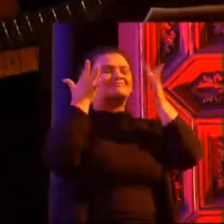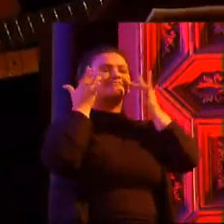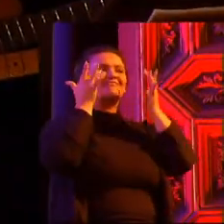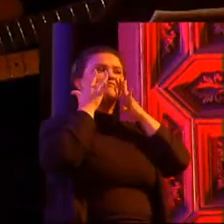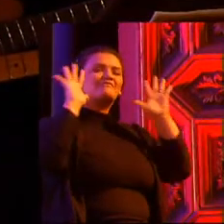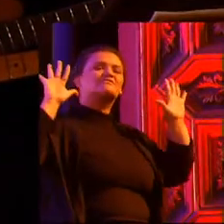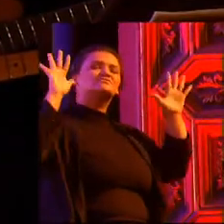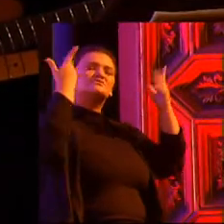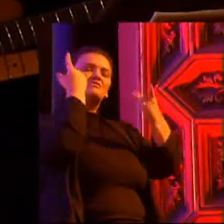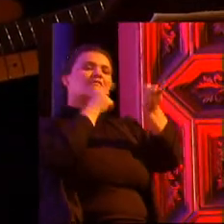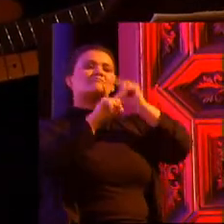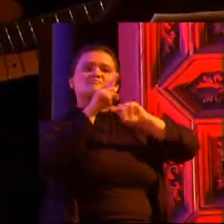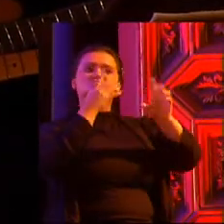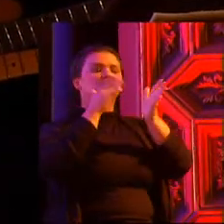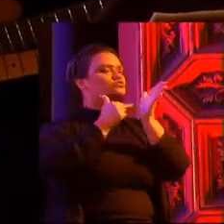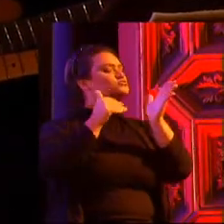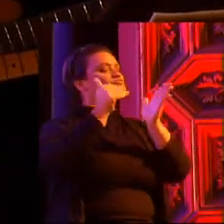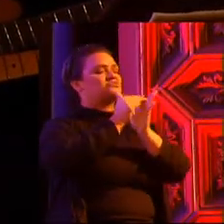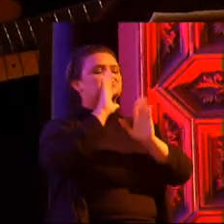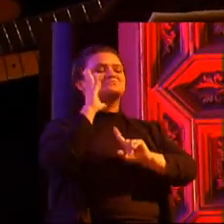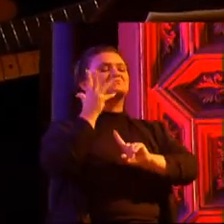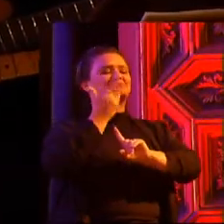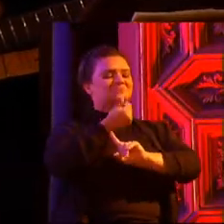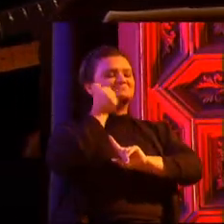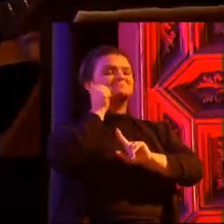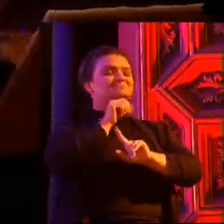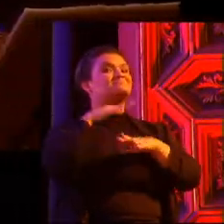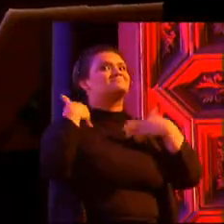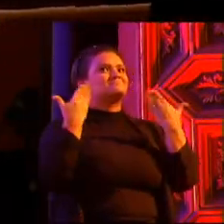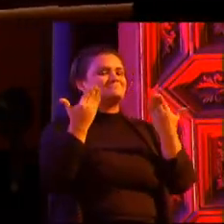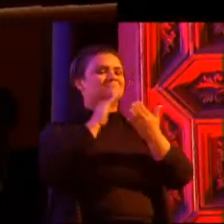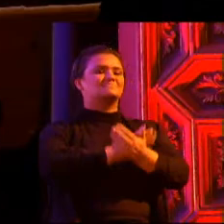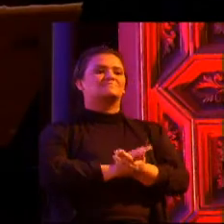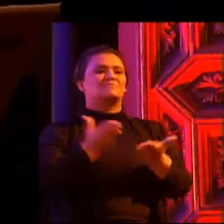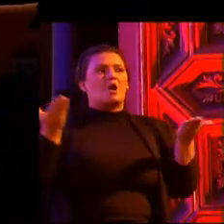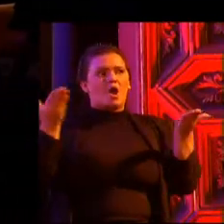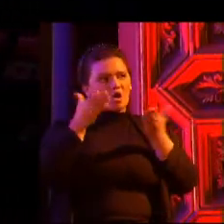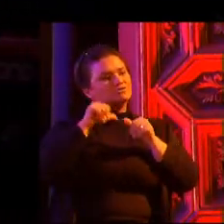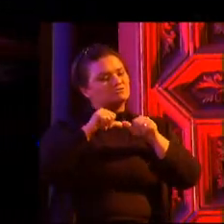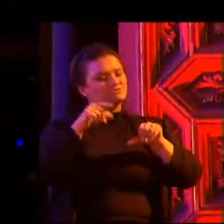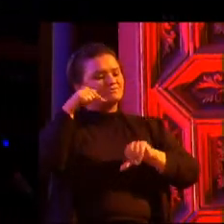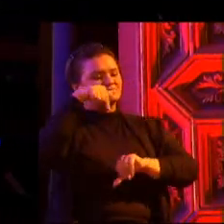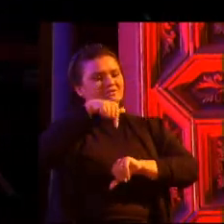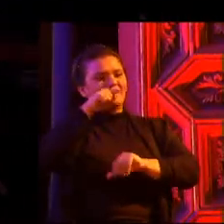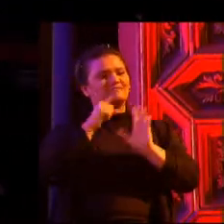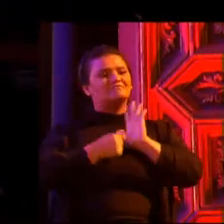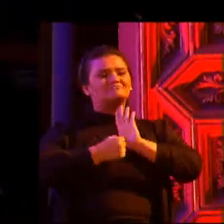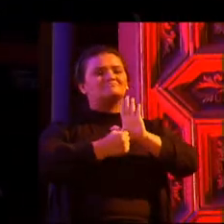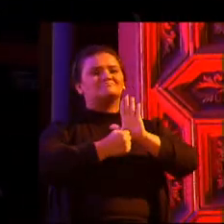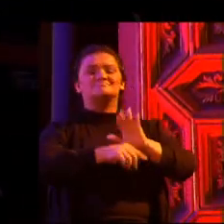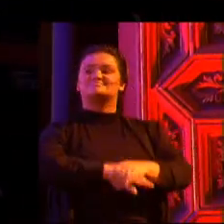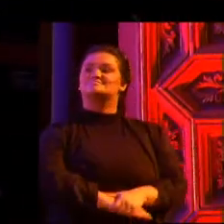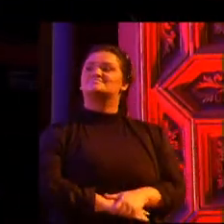festejando a música, festejando todos esses artistas. Então, hoje a gente está aqui para apresentar